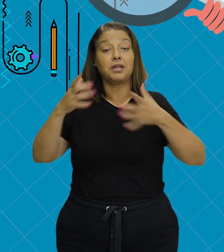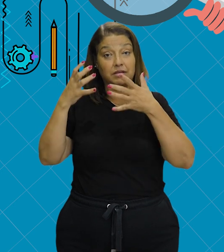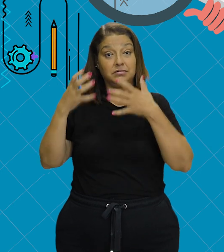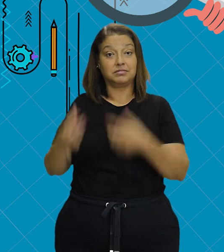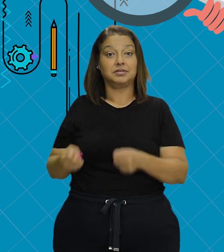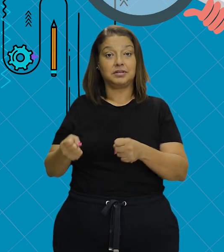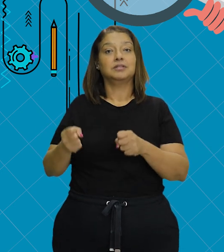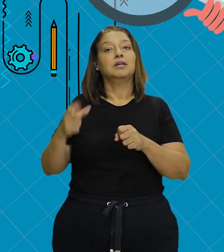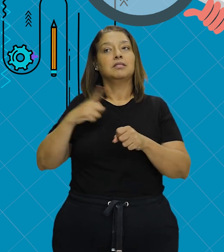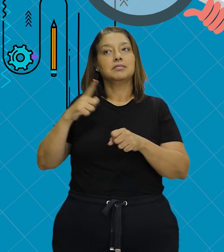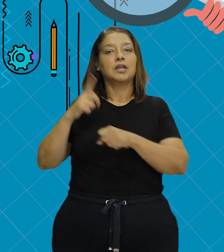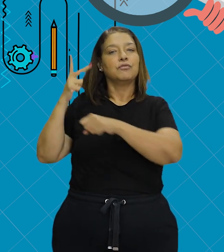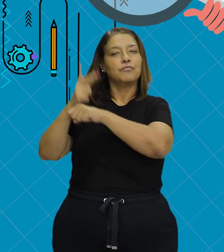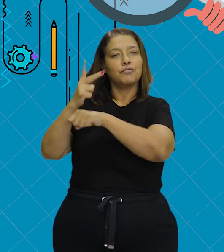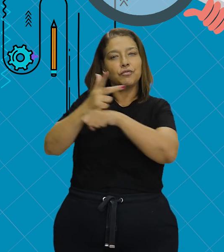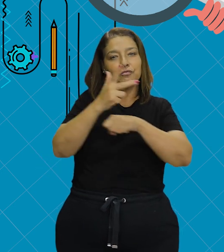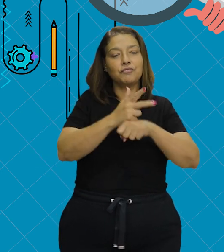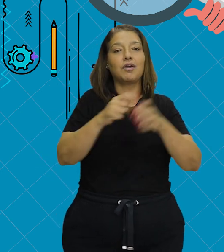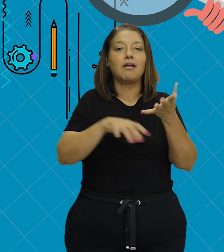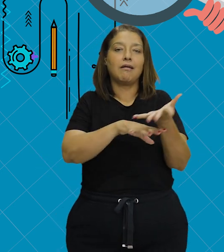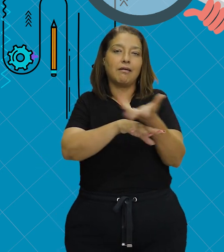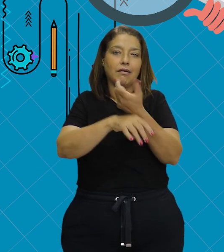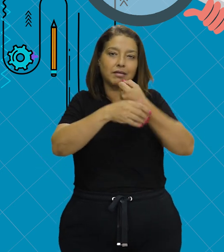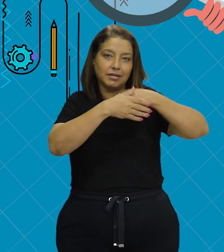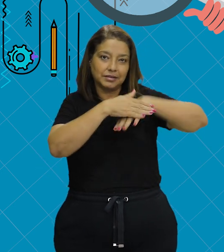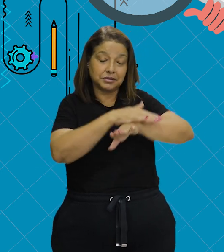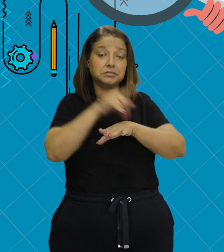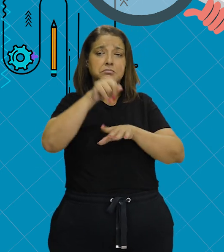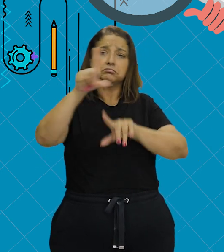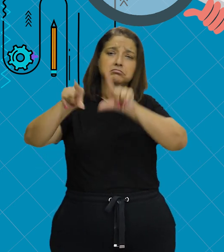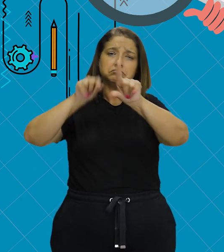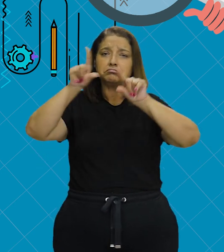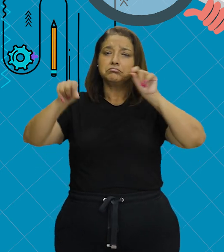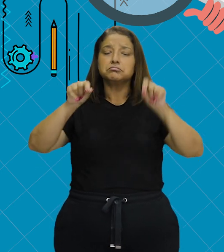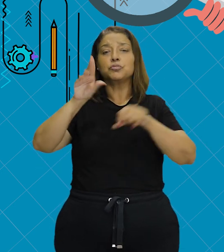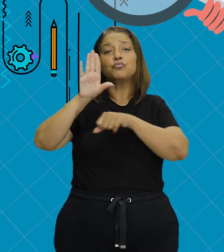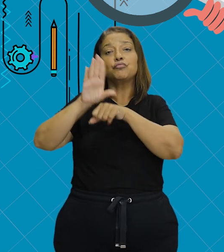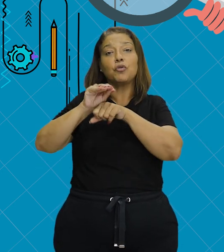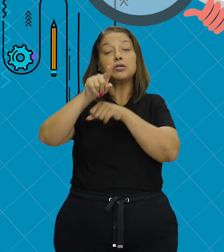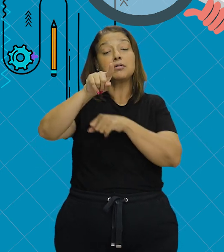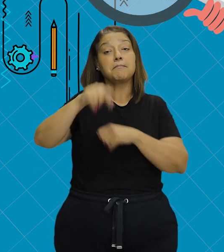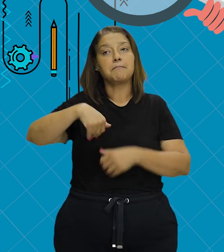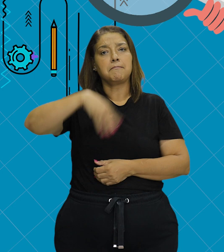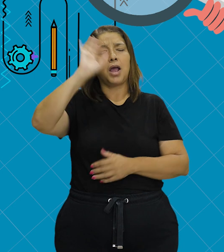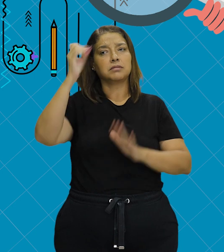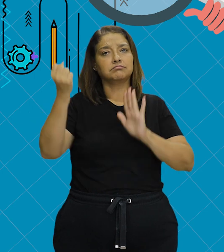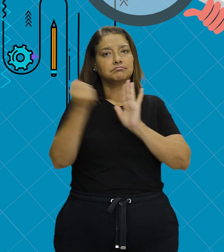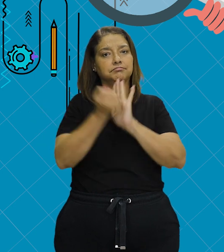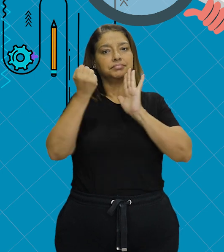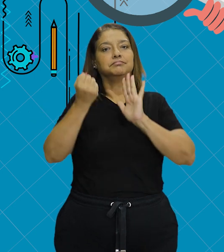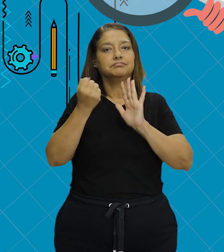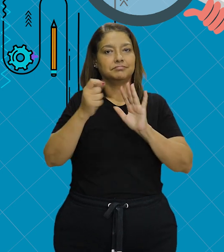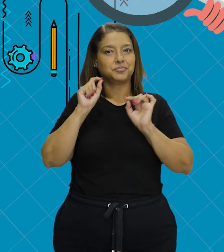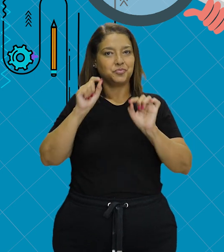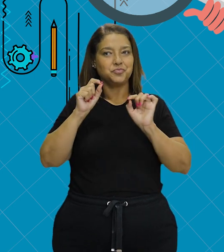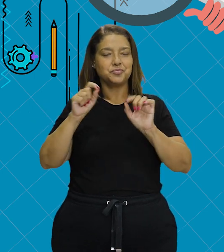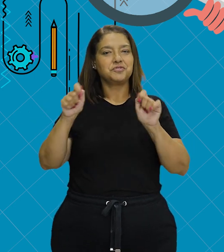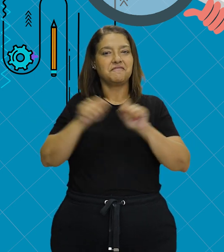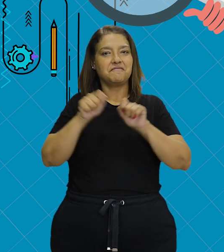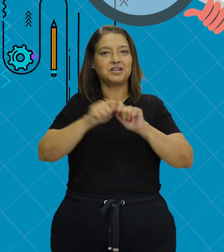e Fotografia. Selecione as fotografias que mais te impactaram e monte um